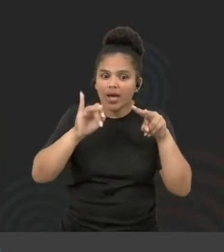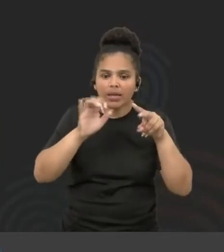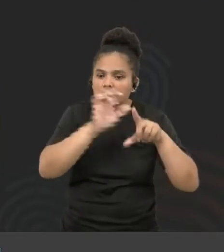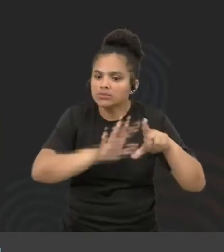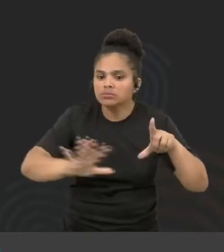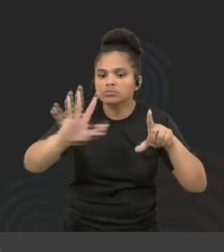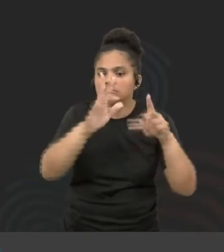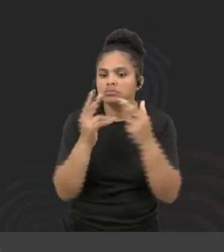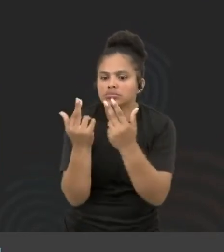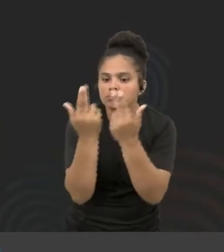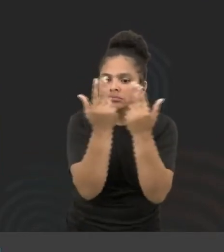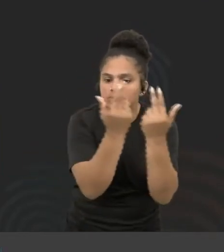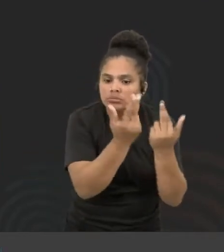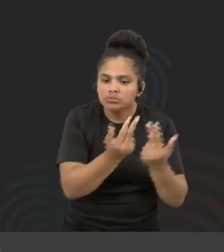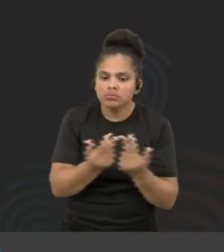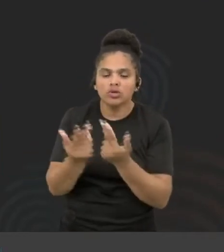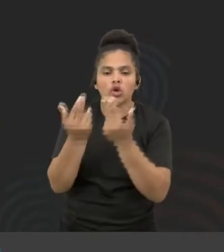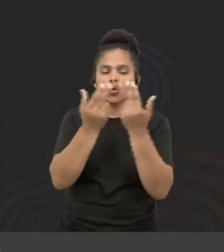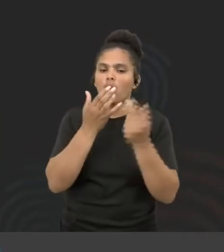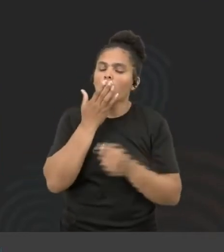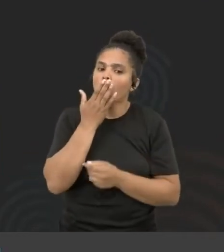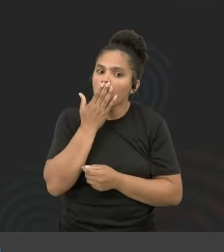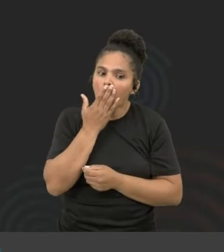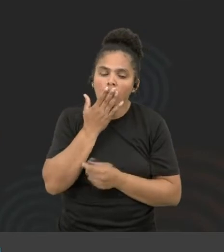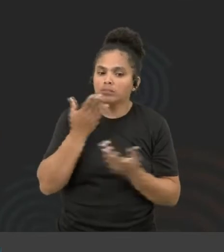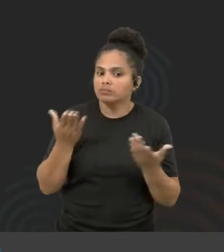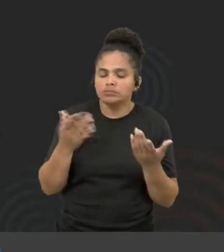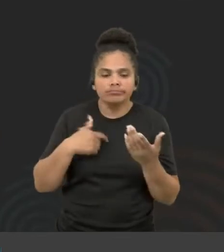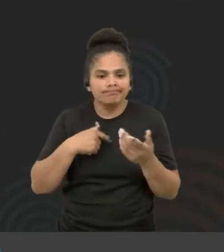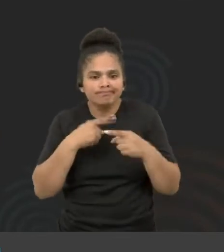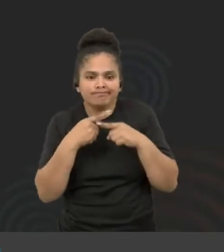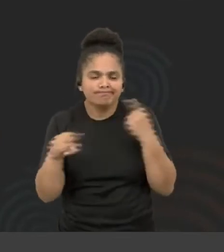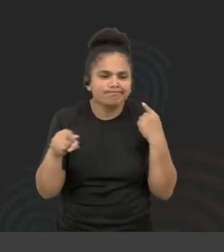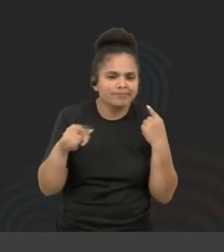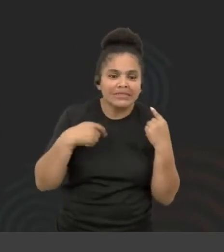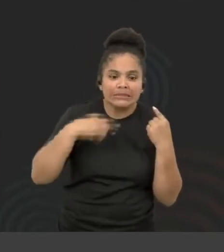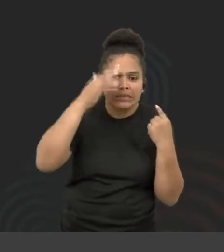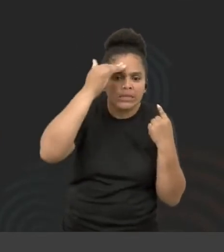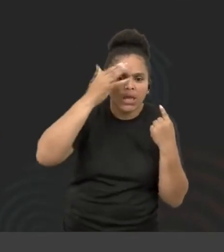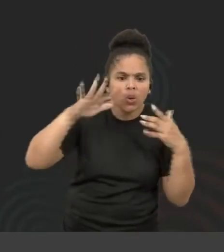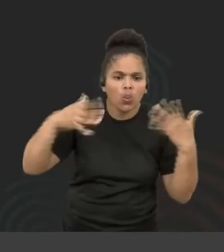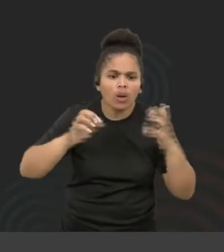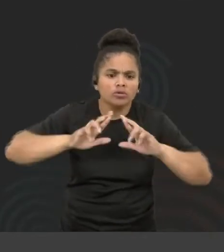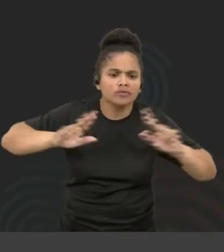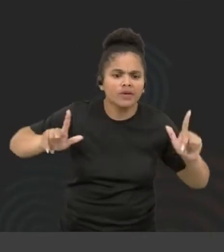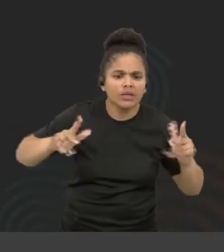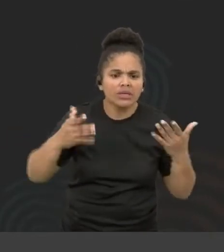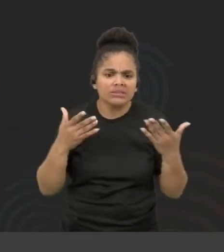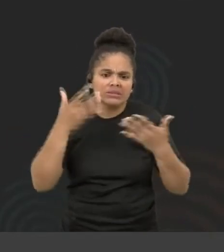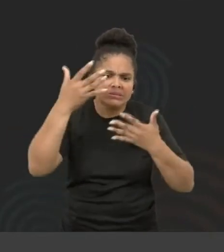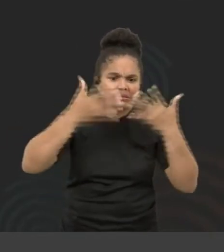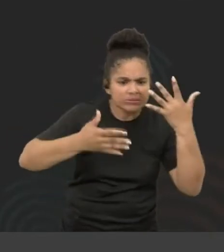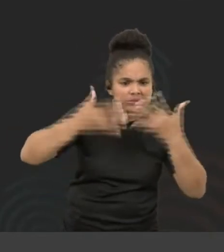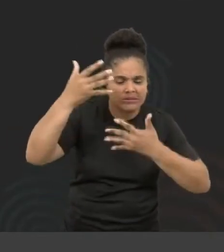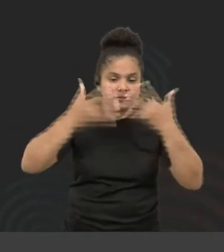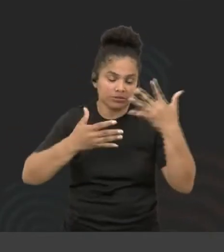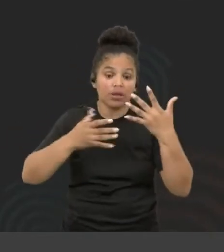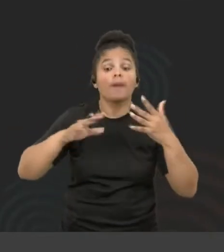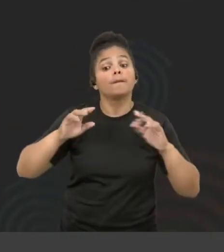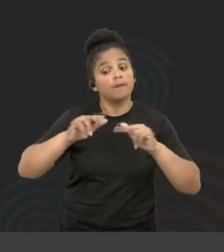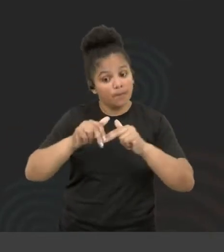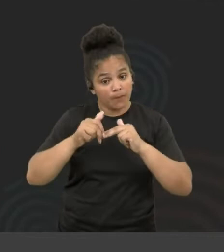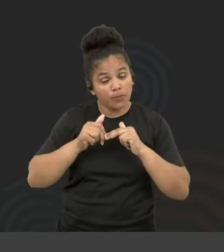consegue identificar quais são essas cores, e ela simplesmente não consegue entender a diferença entre esses objetos. Por isso é muito importante a